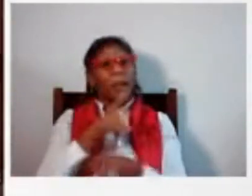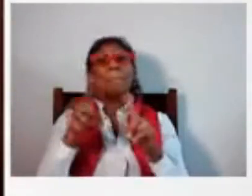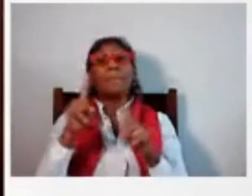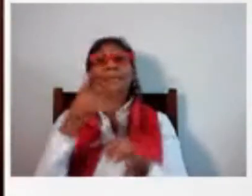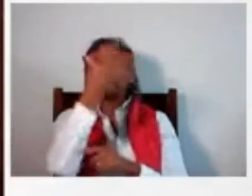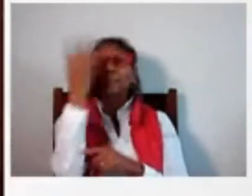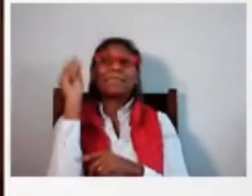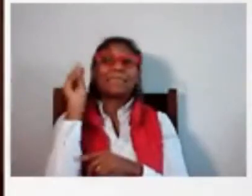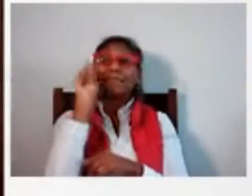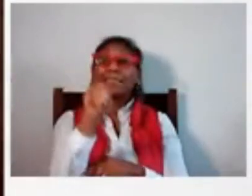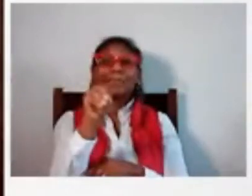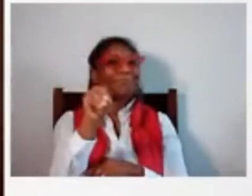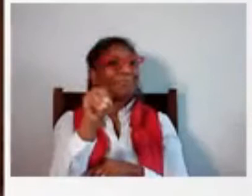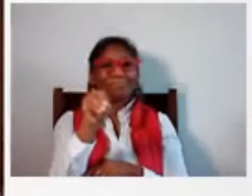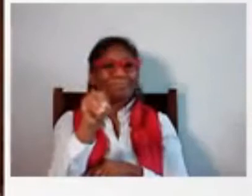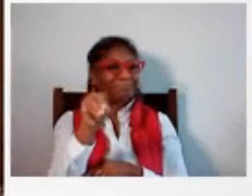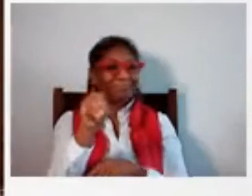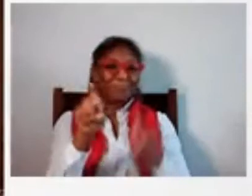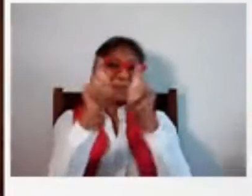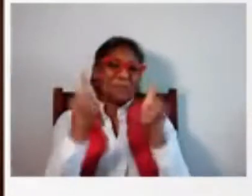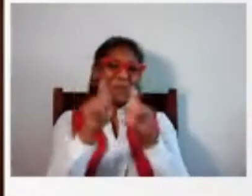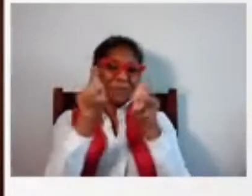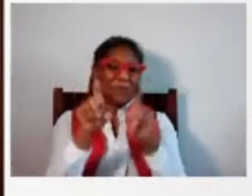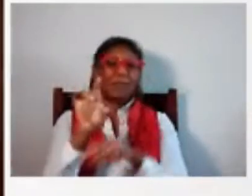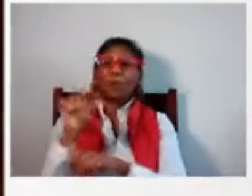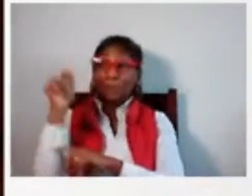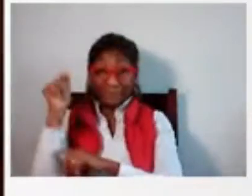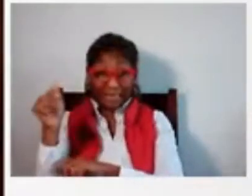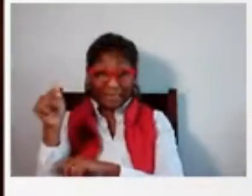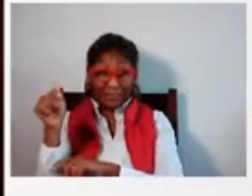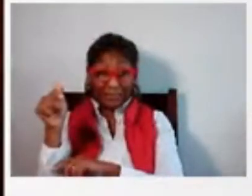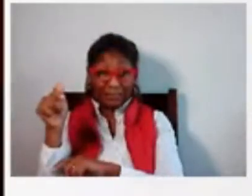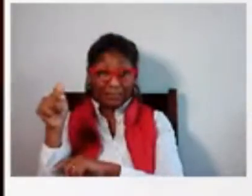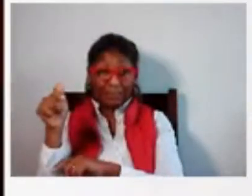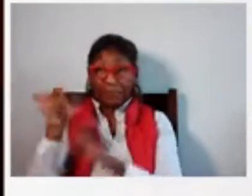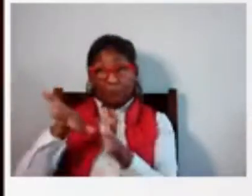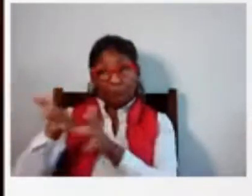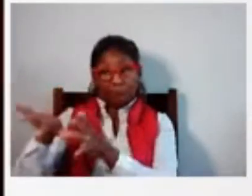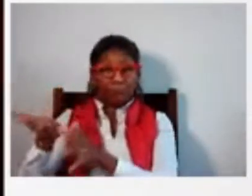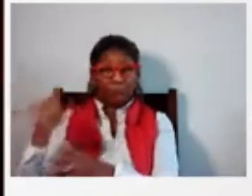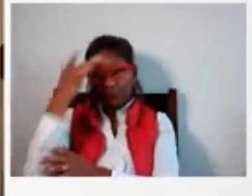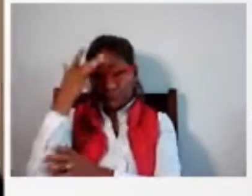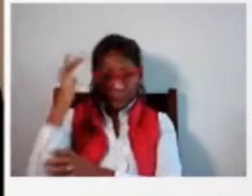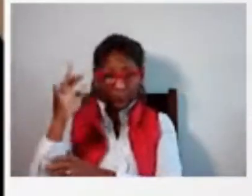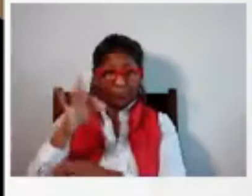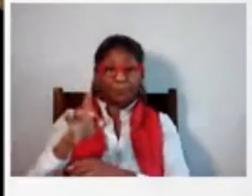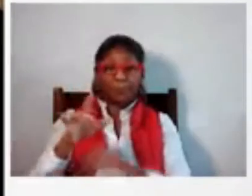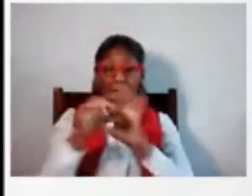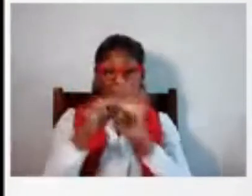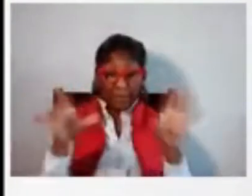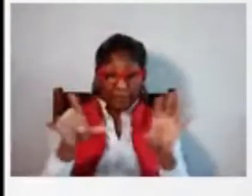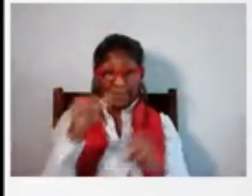desses 7 leitos em Santa Maria, este indicador que diz sobre a disponibilidade dos